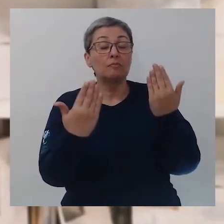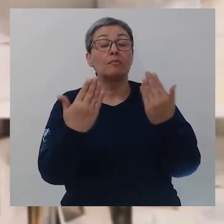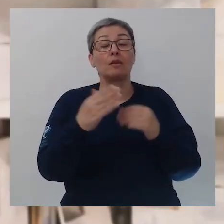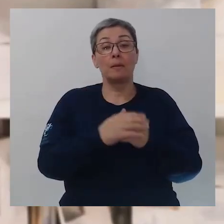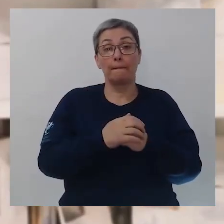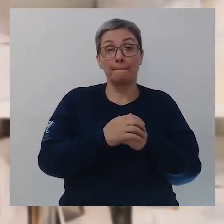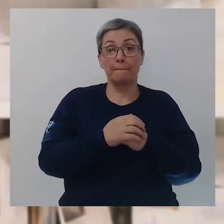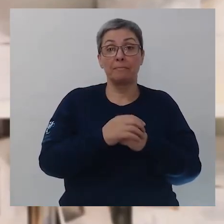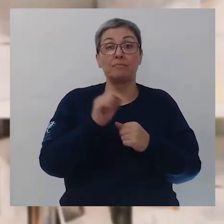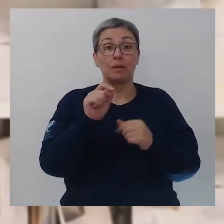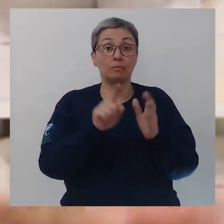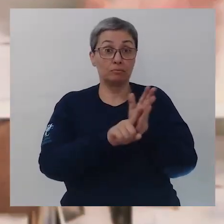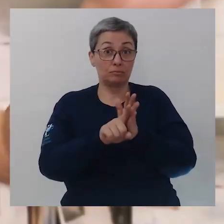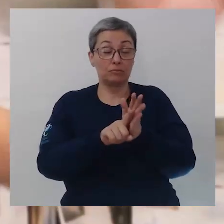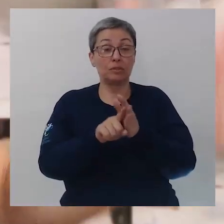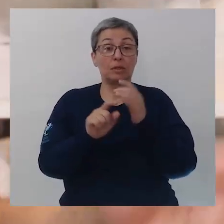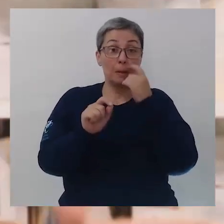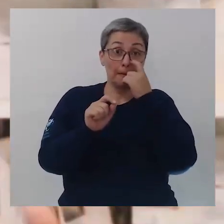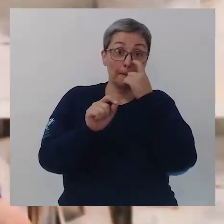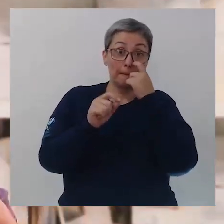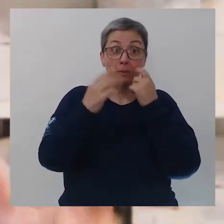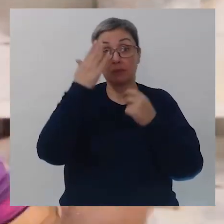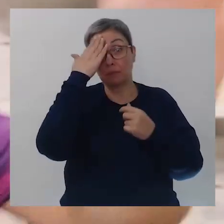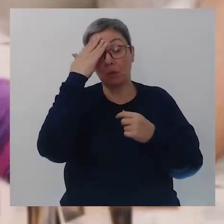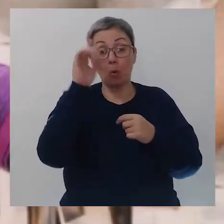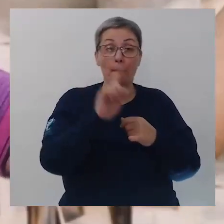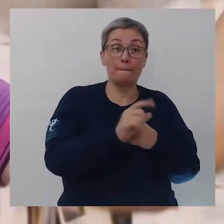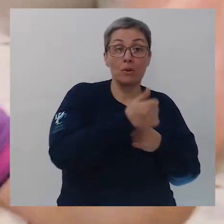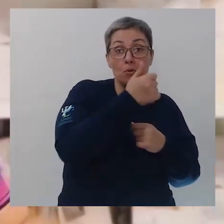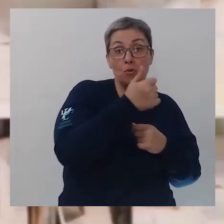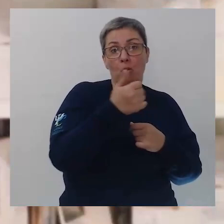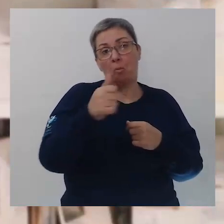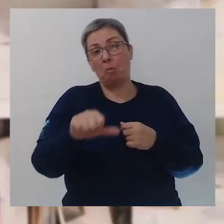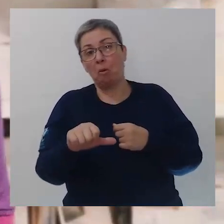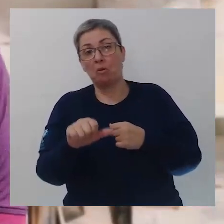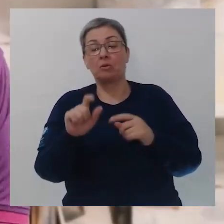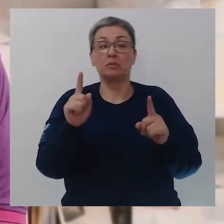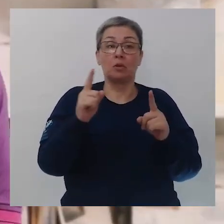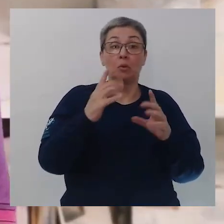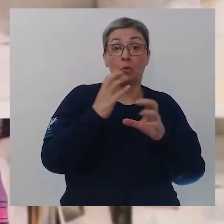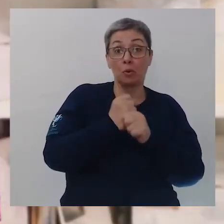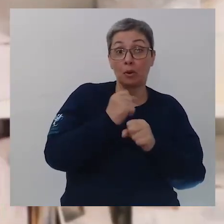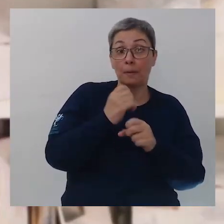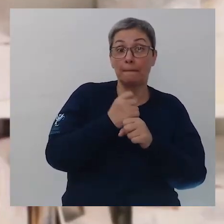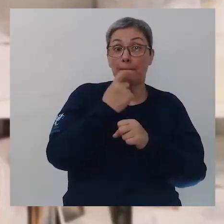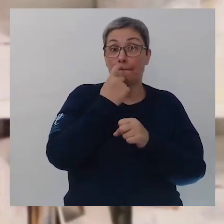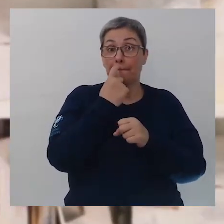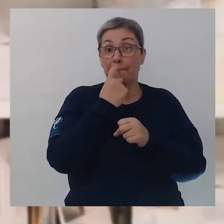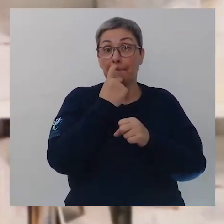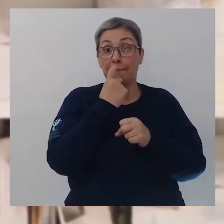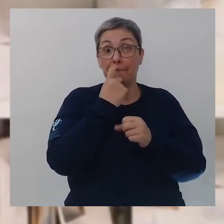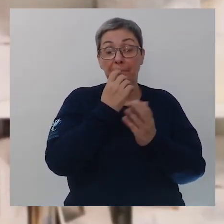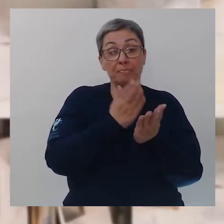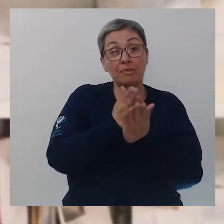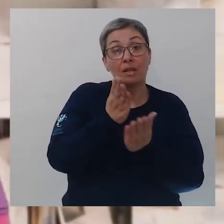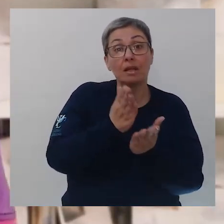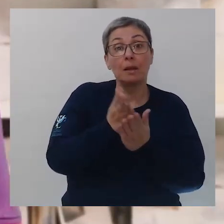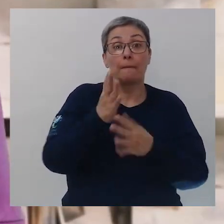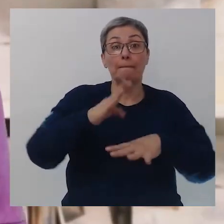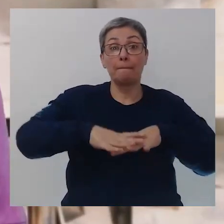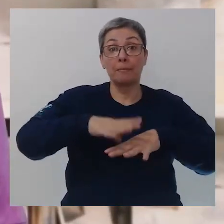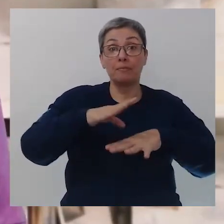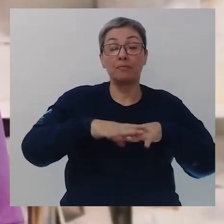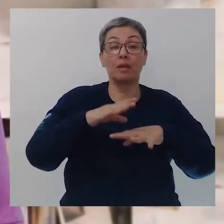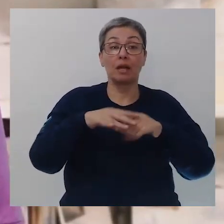comparações numa pesquisa, para saber o que é melhor ou o que não é. A estatística é o campo da matemática que